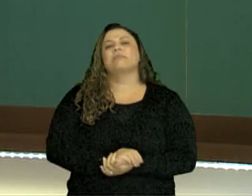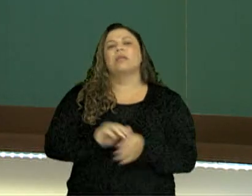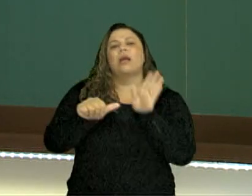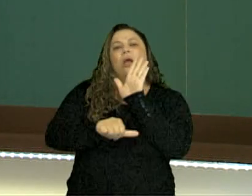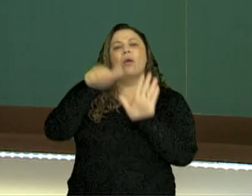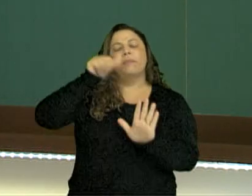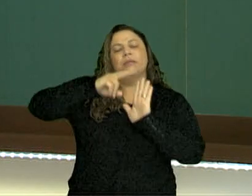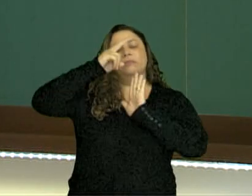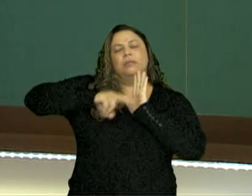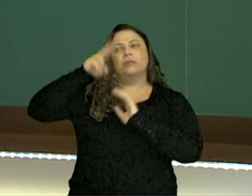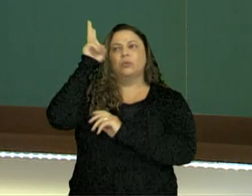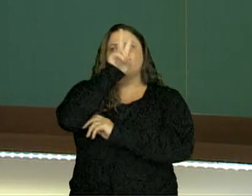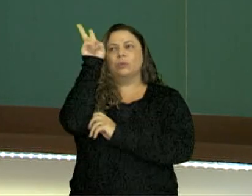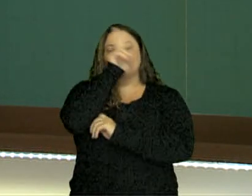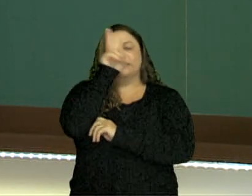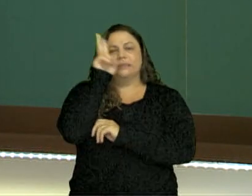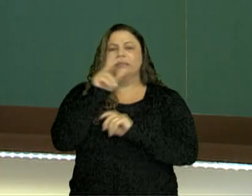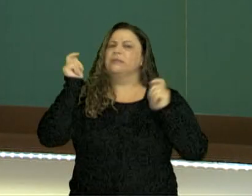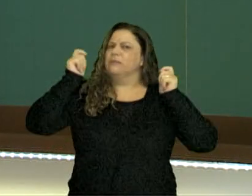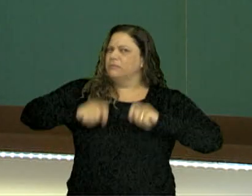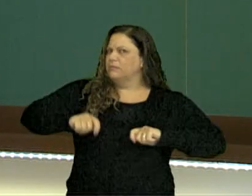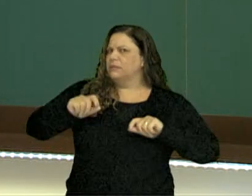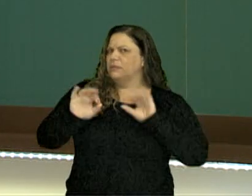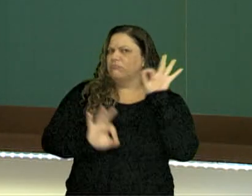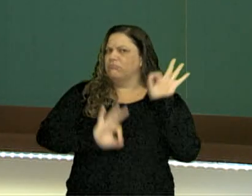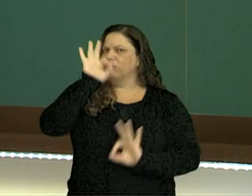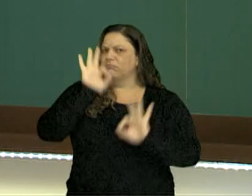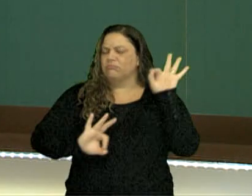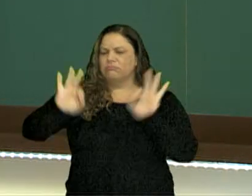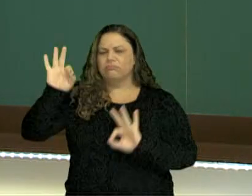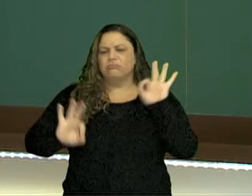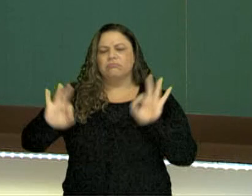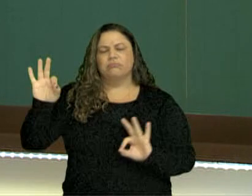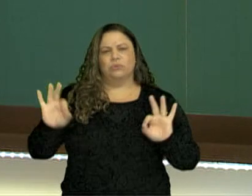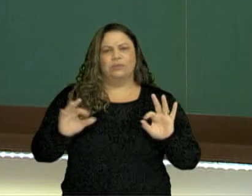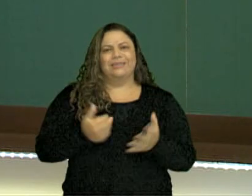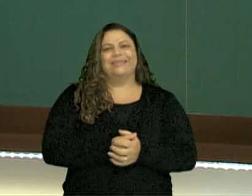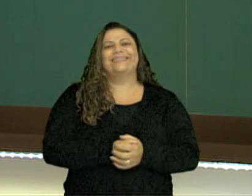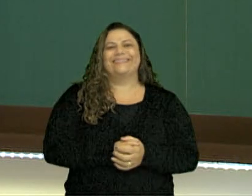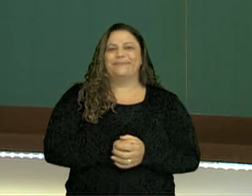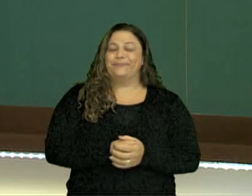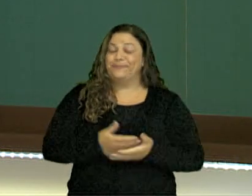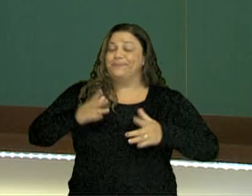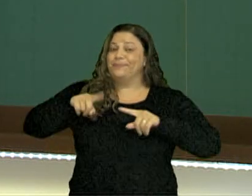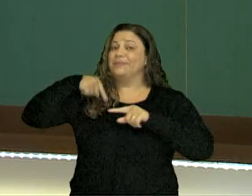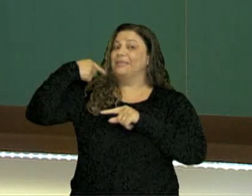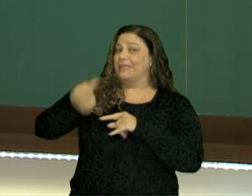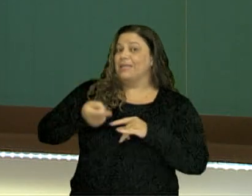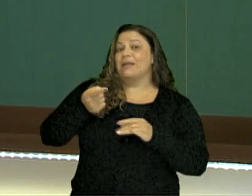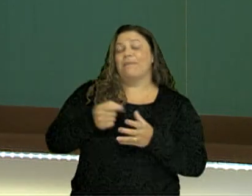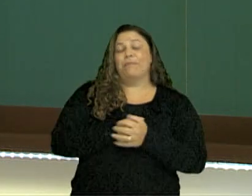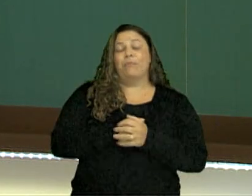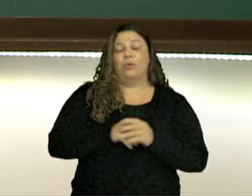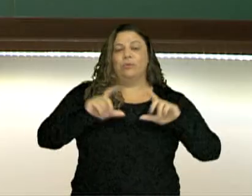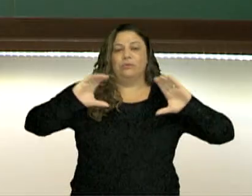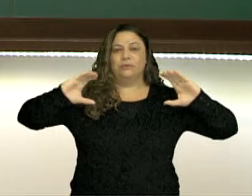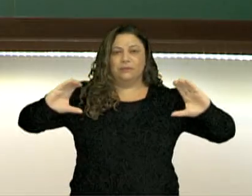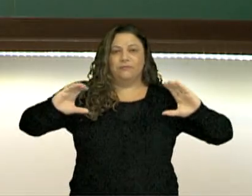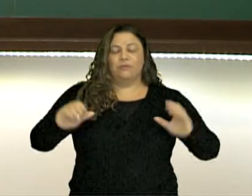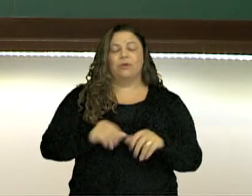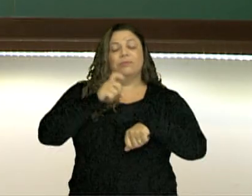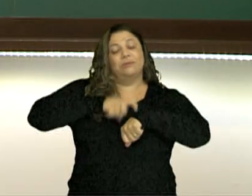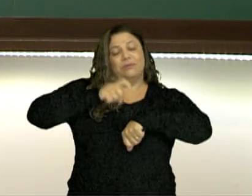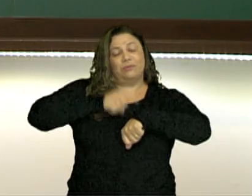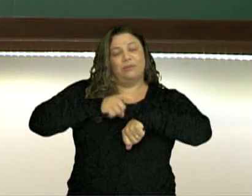precisa lembrar é exatamente de organizar os nossos dados e depois aplicar a nossa fórmula. Eu vou